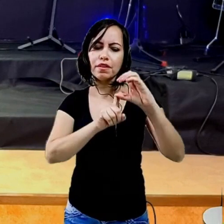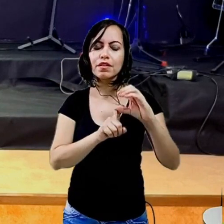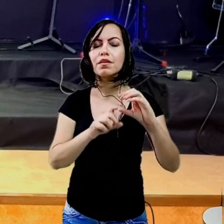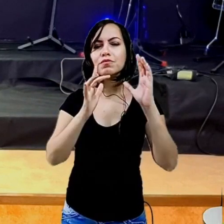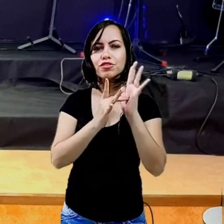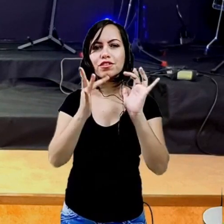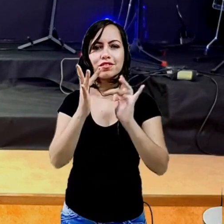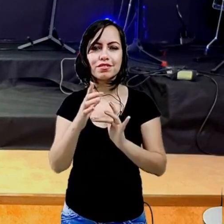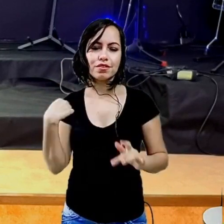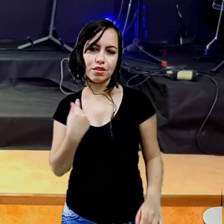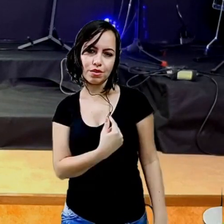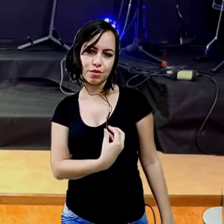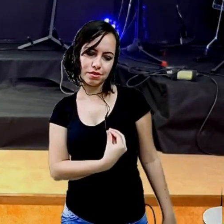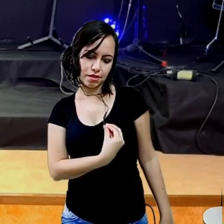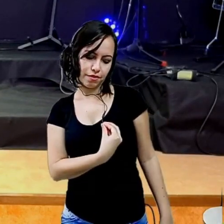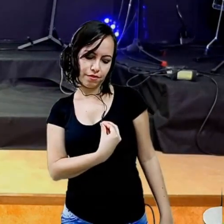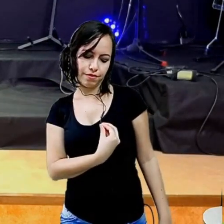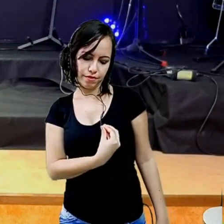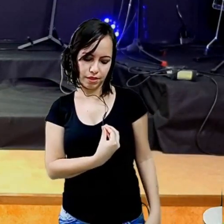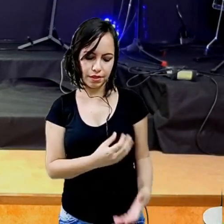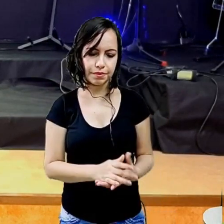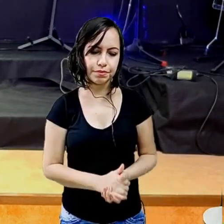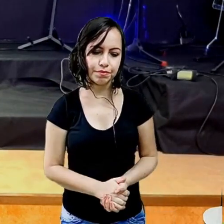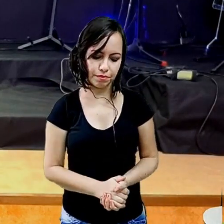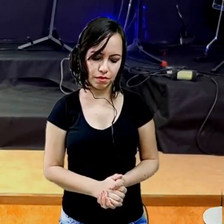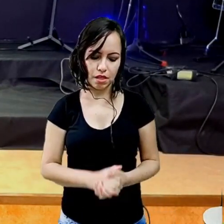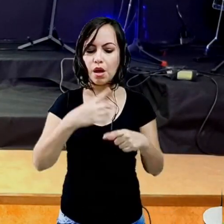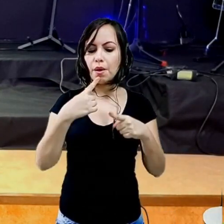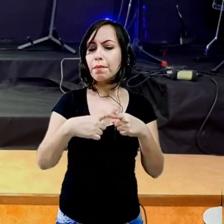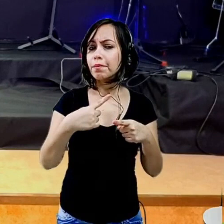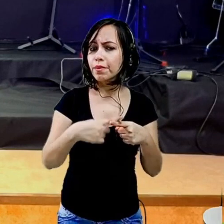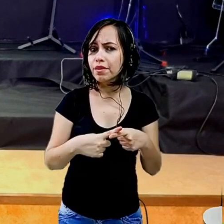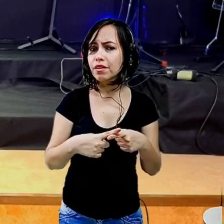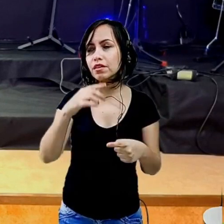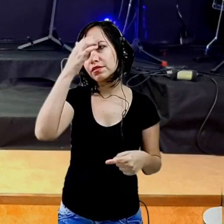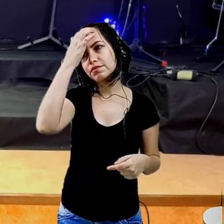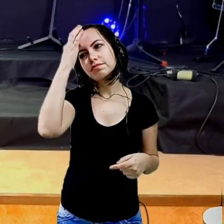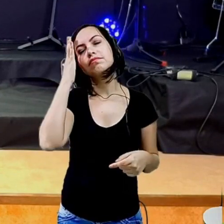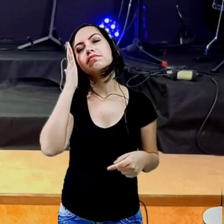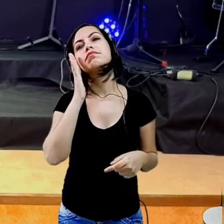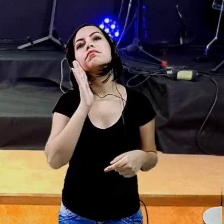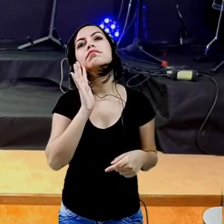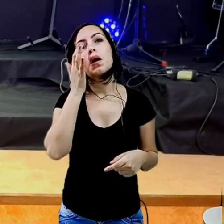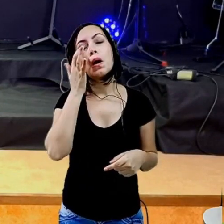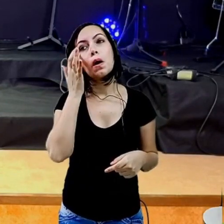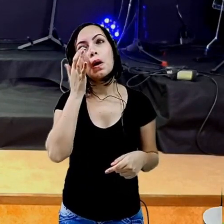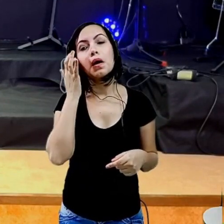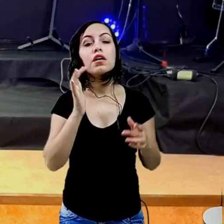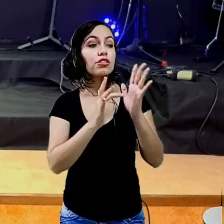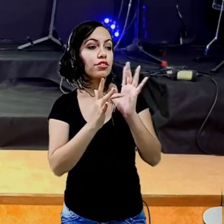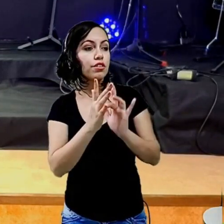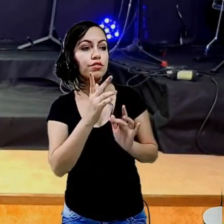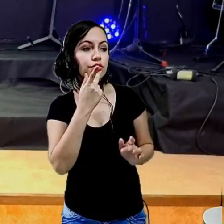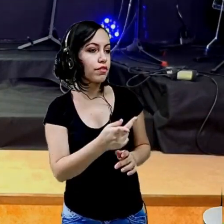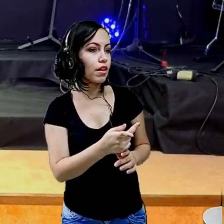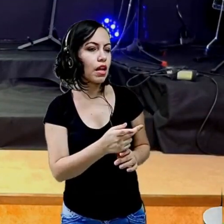nossa caminhada, né, na nossa trajetória. Porque já diz Jesus no seu evangelho que sem Ele